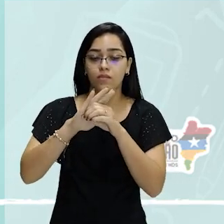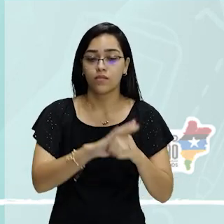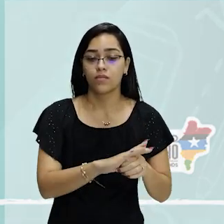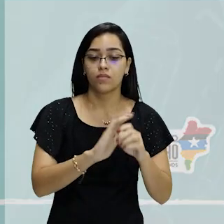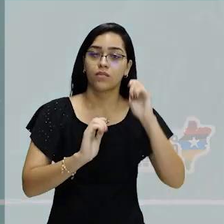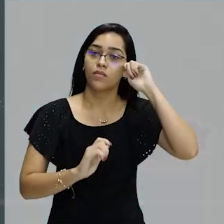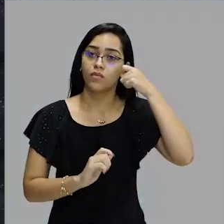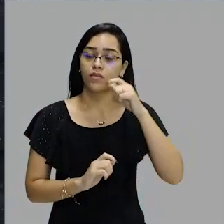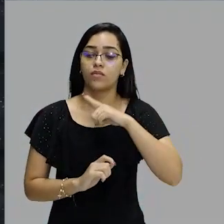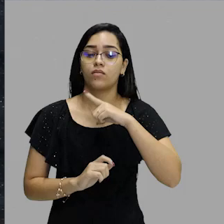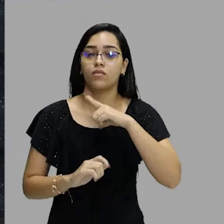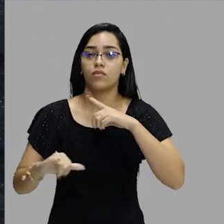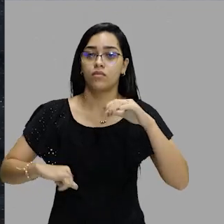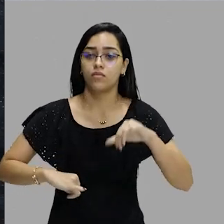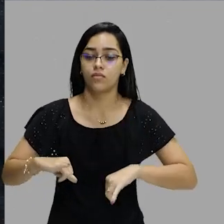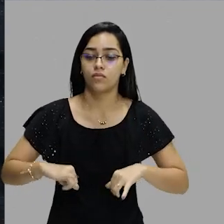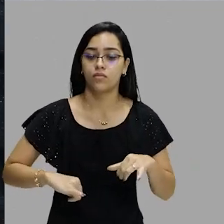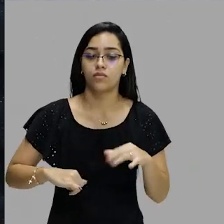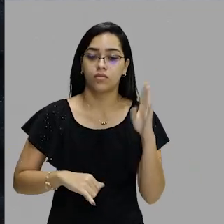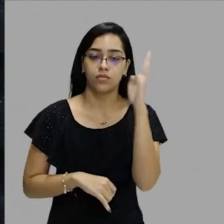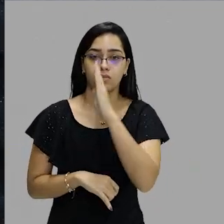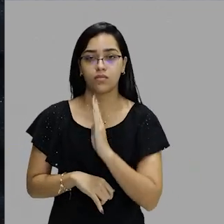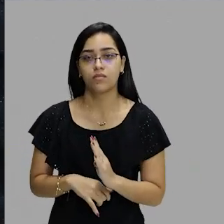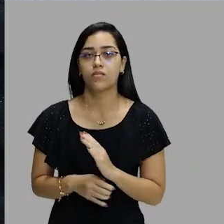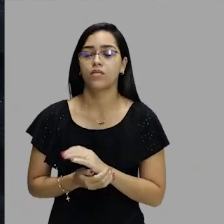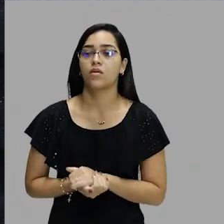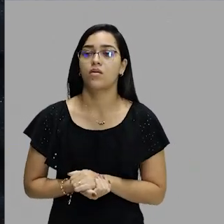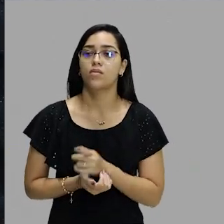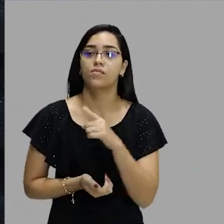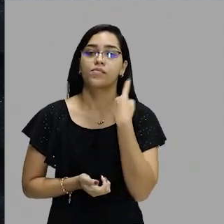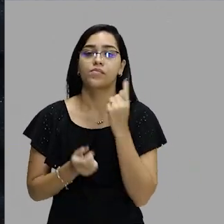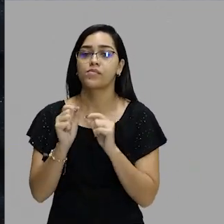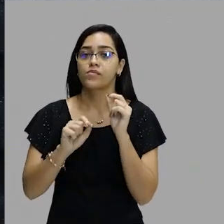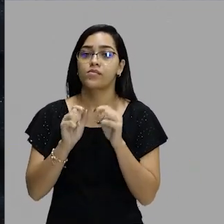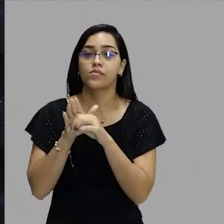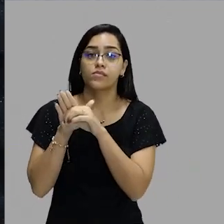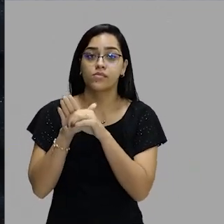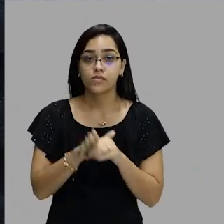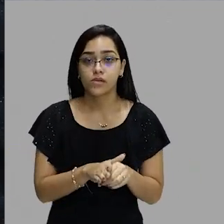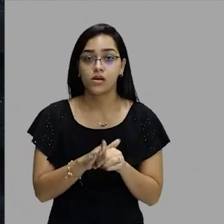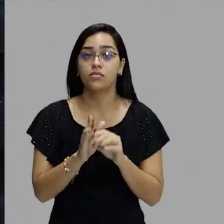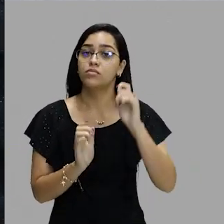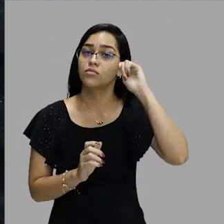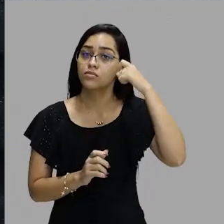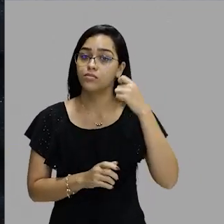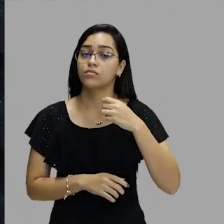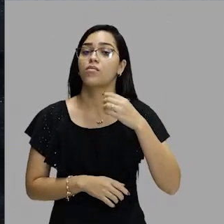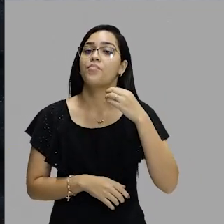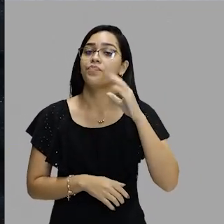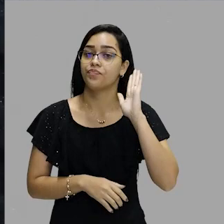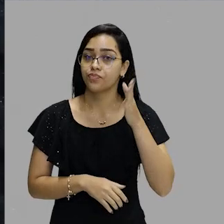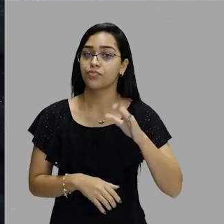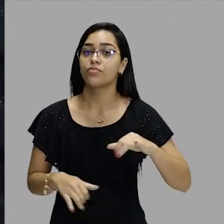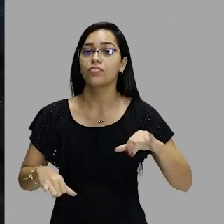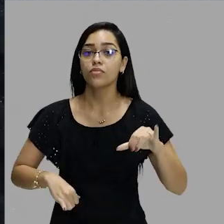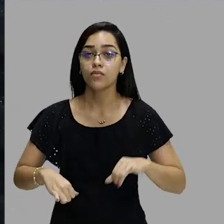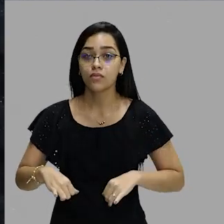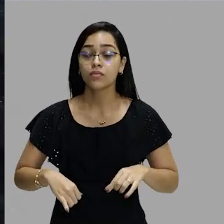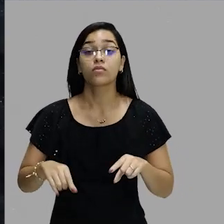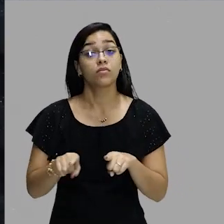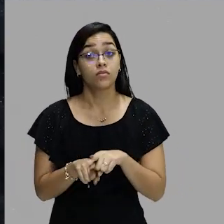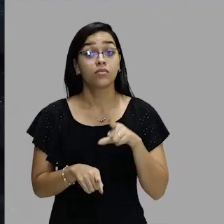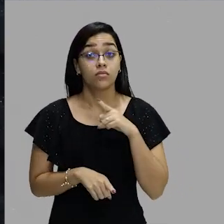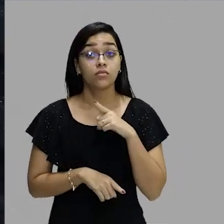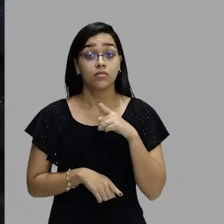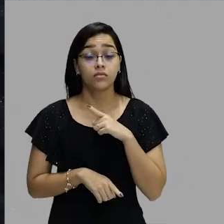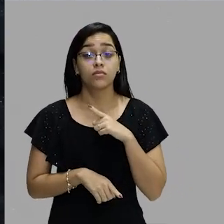negros sofreram e sofrem no Brasil. Olha só, a gente fala de discriminação que o negro sofreu e que ainda